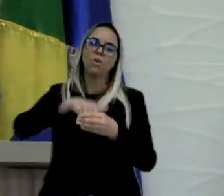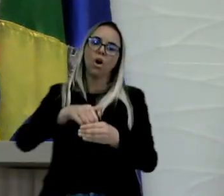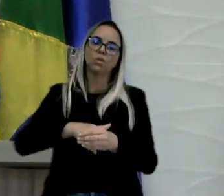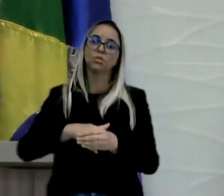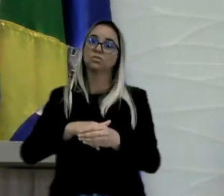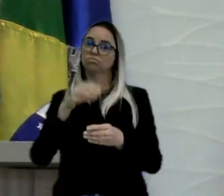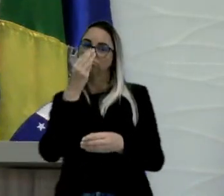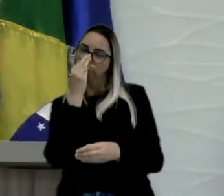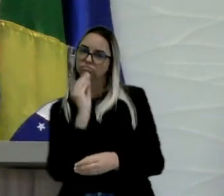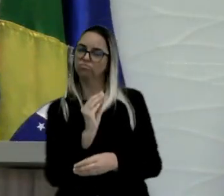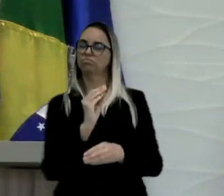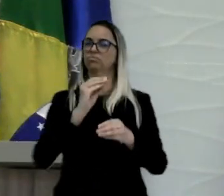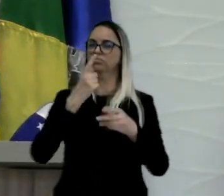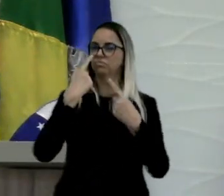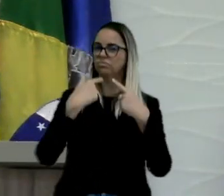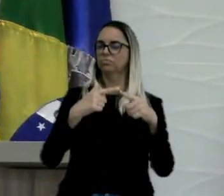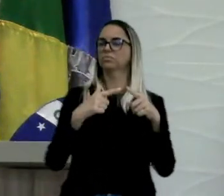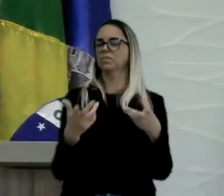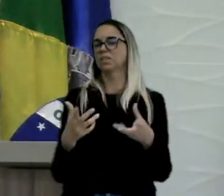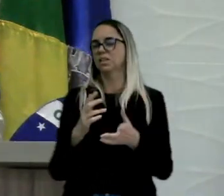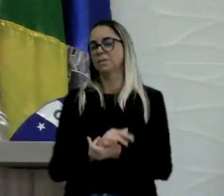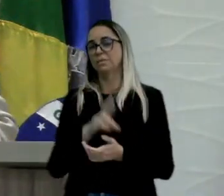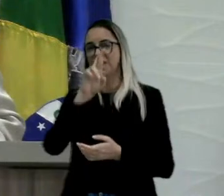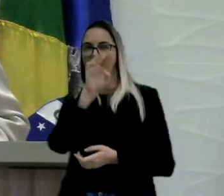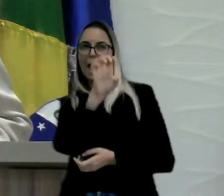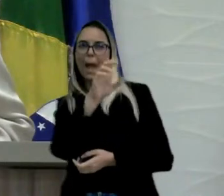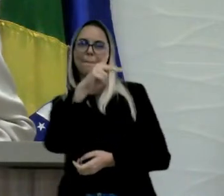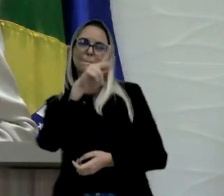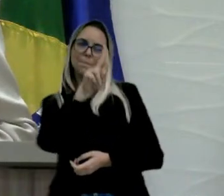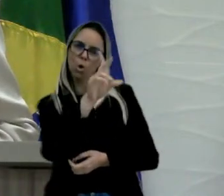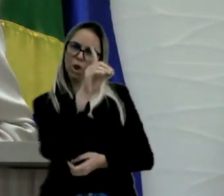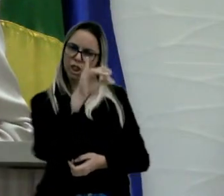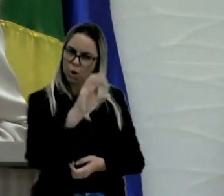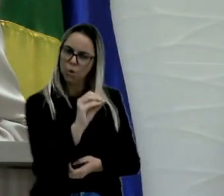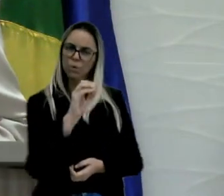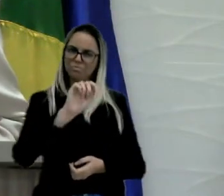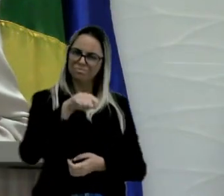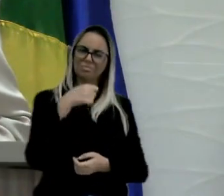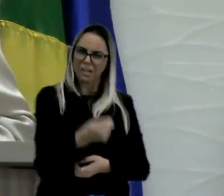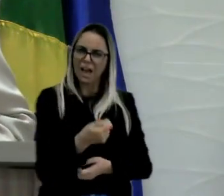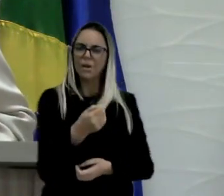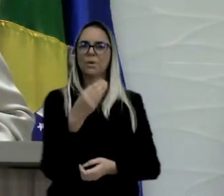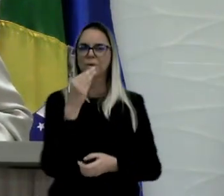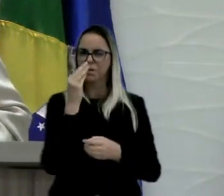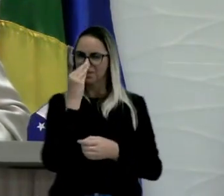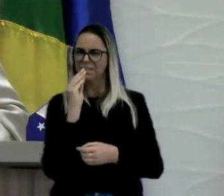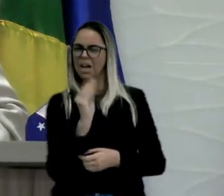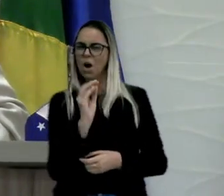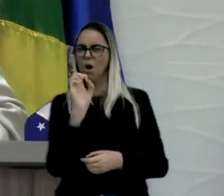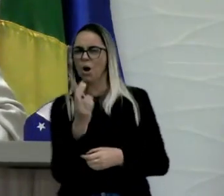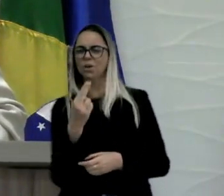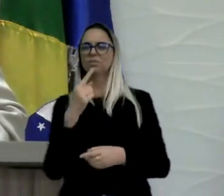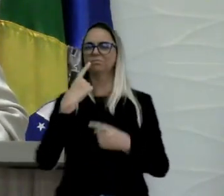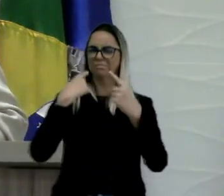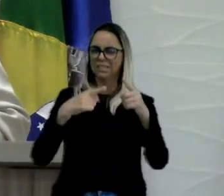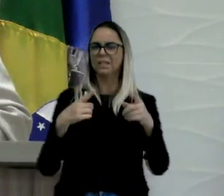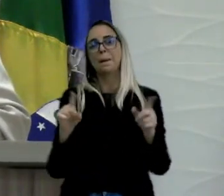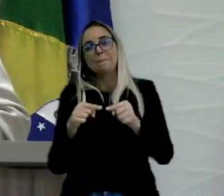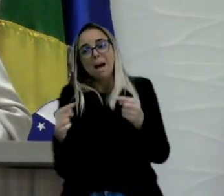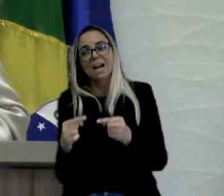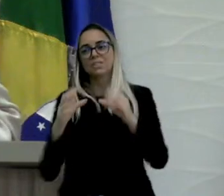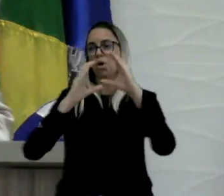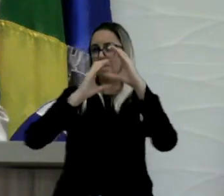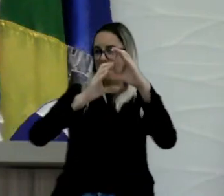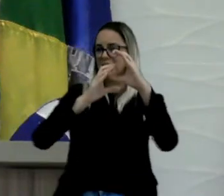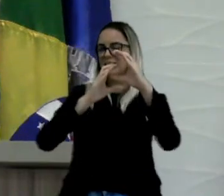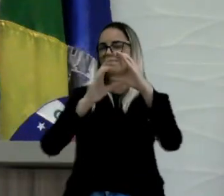voto e repúdio mas a gente sabe que a Compesa sempre deixa desejar certo quero só